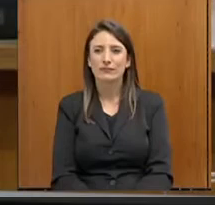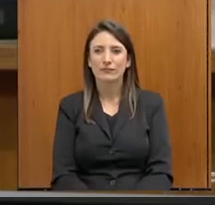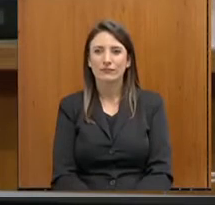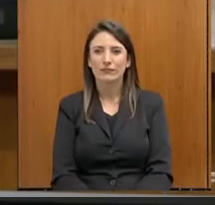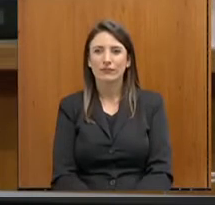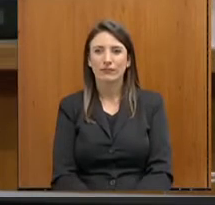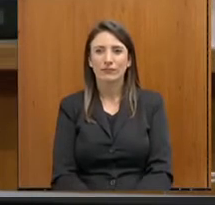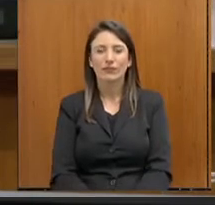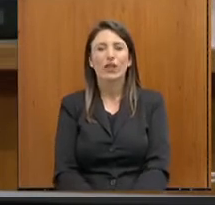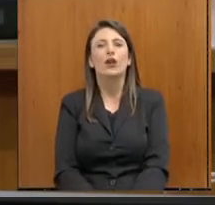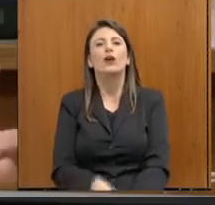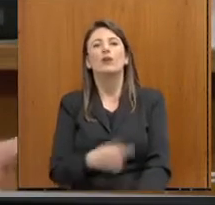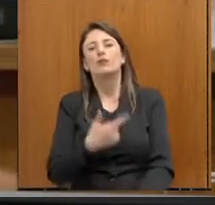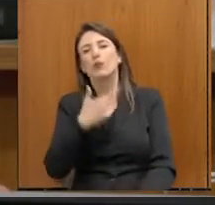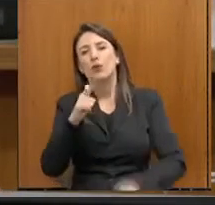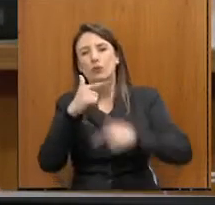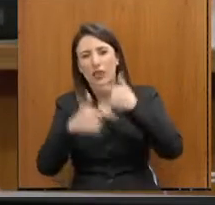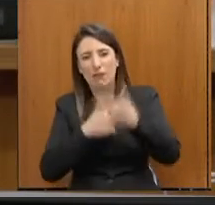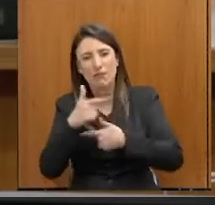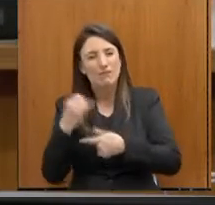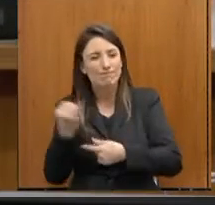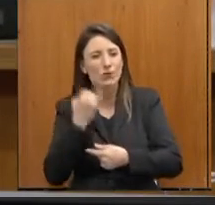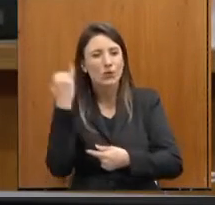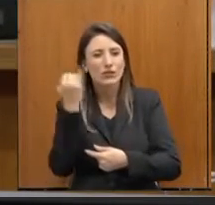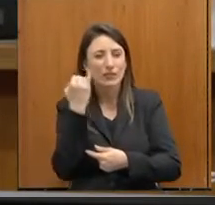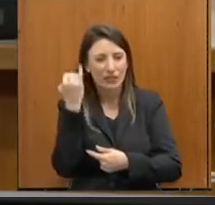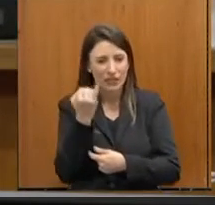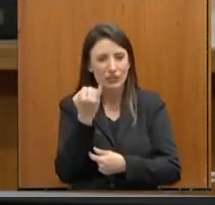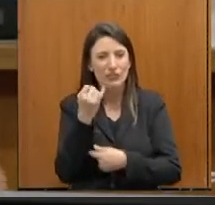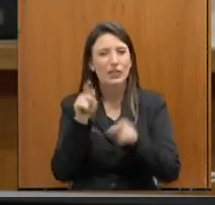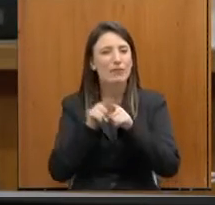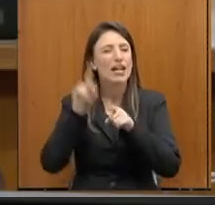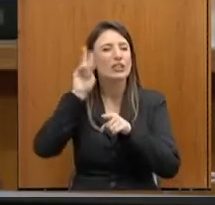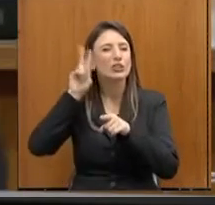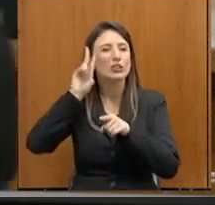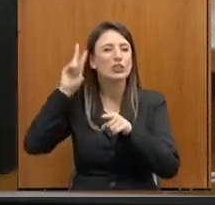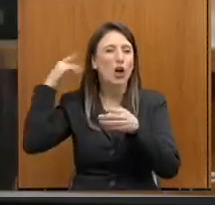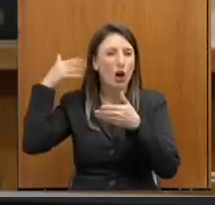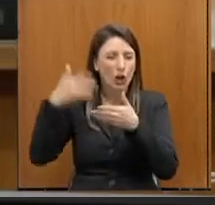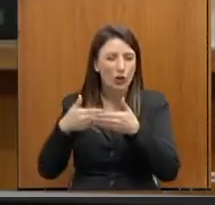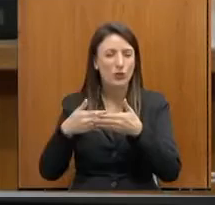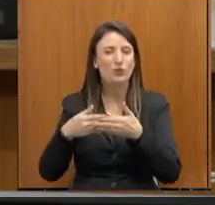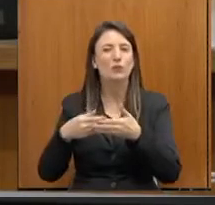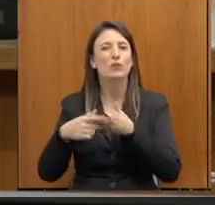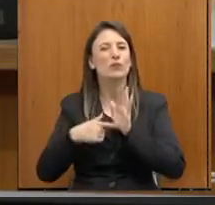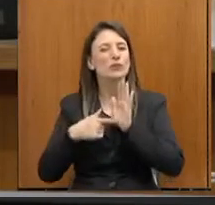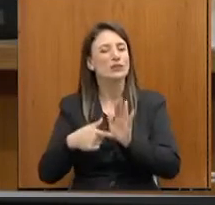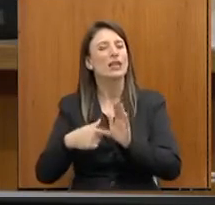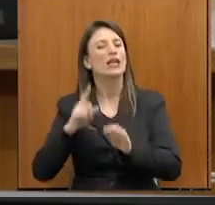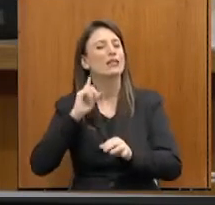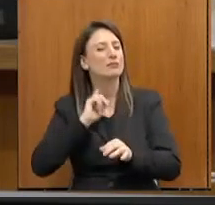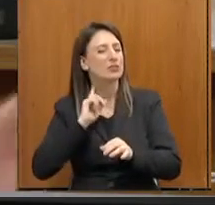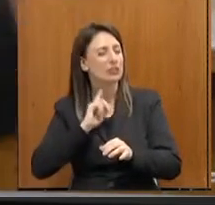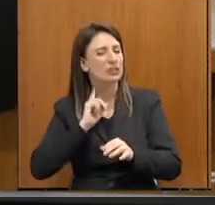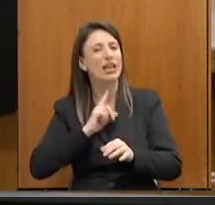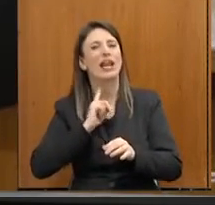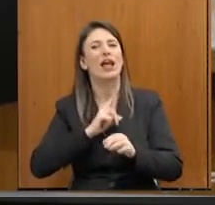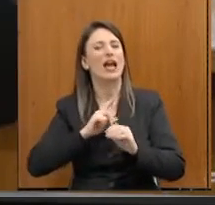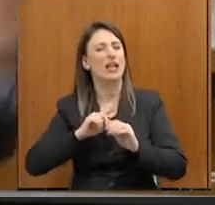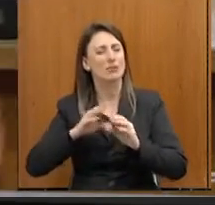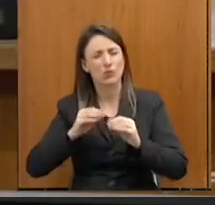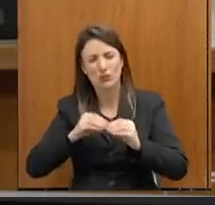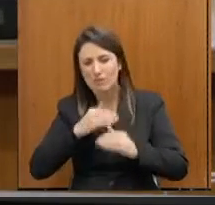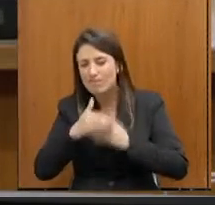que a gente tem feito é de muito importante e histórico colocando Minas Gerais na Vanguarda do desenvolvimento econômico